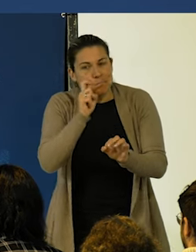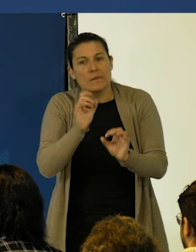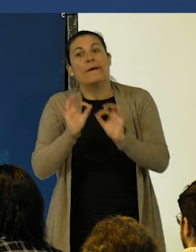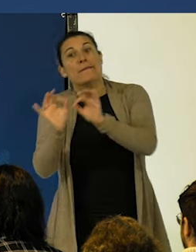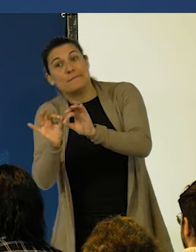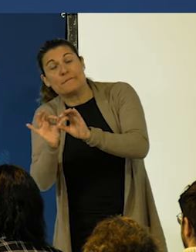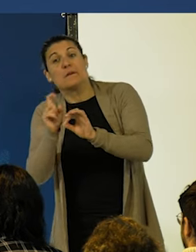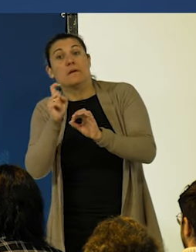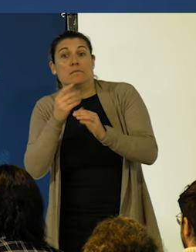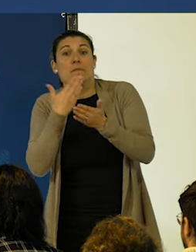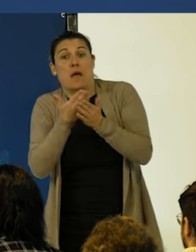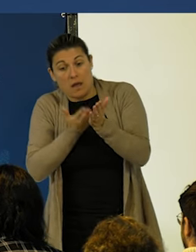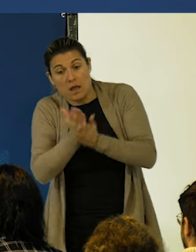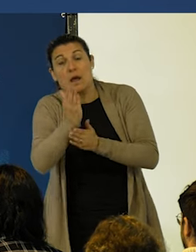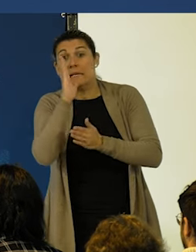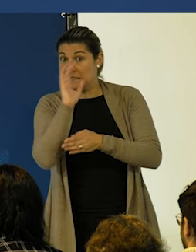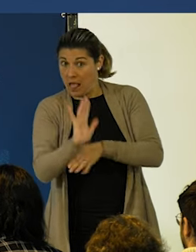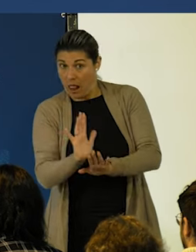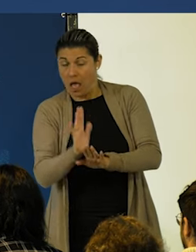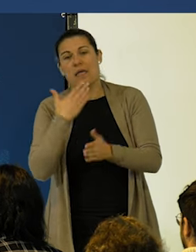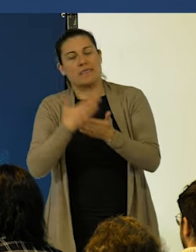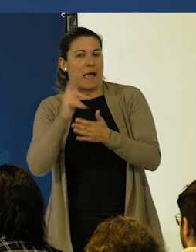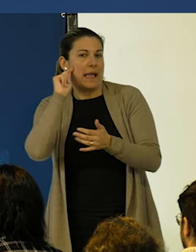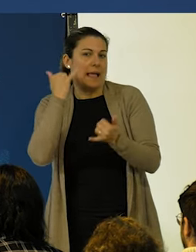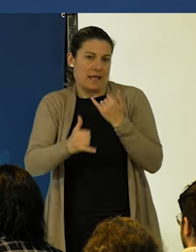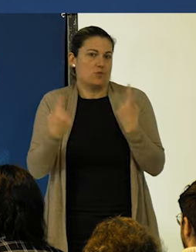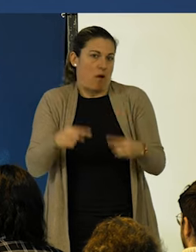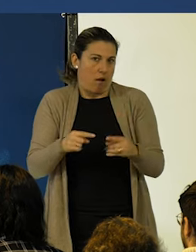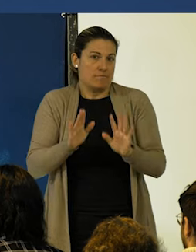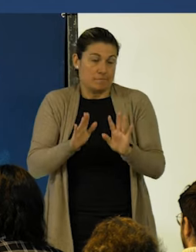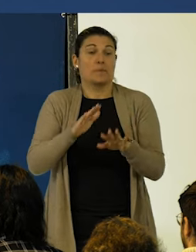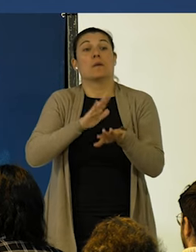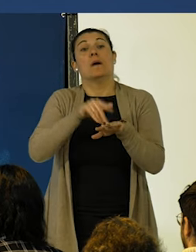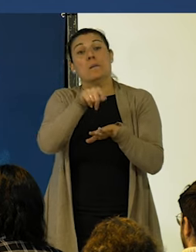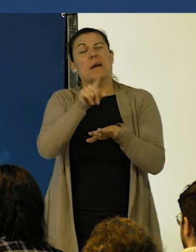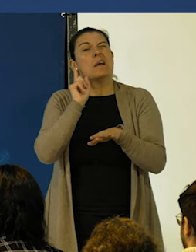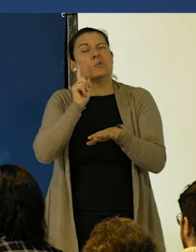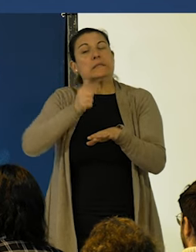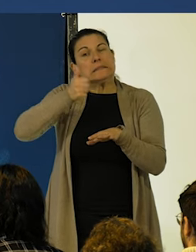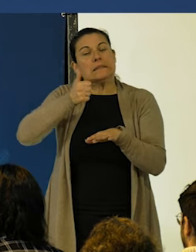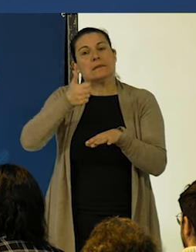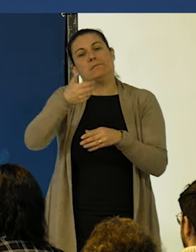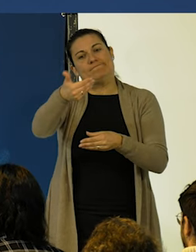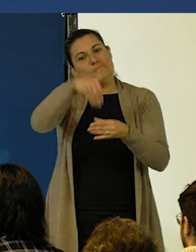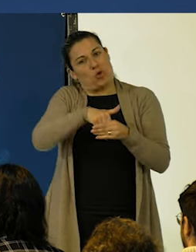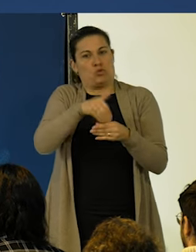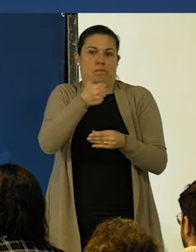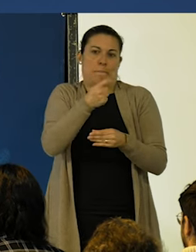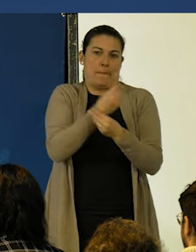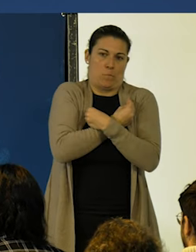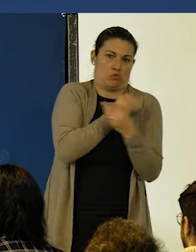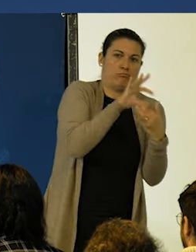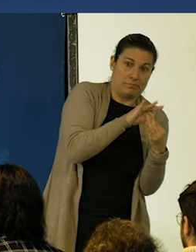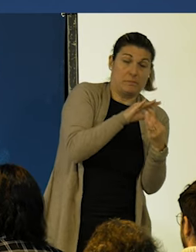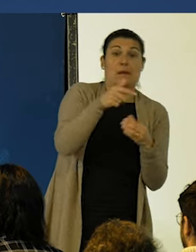protegido ou então será ameaçado. E é por isso que é tão importante o voto no Bloco de Esquerda. O voto no Bloco